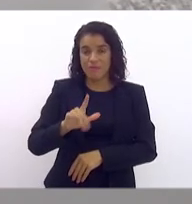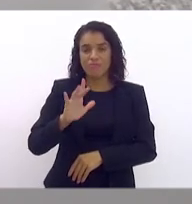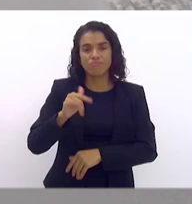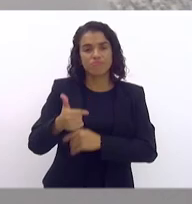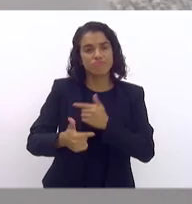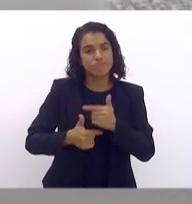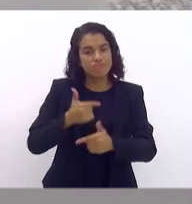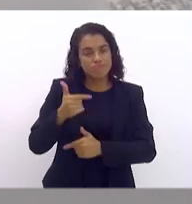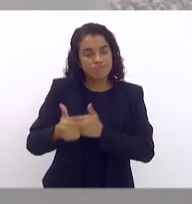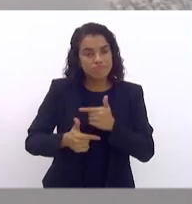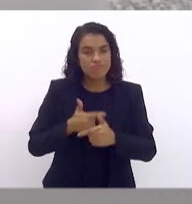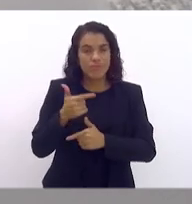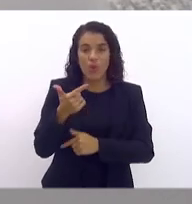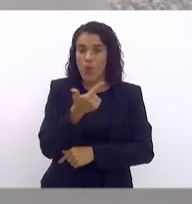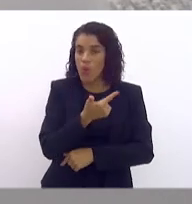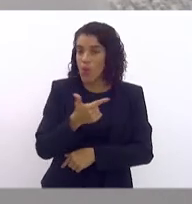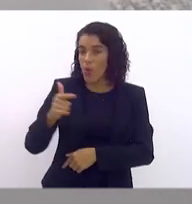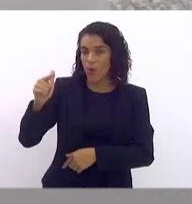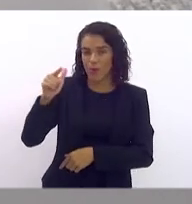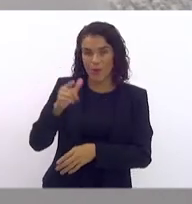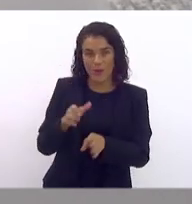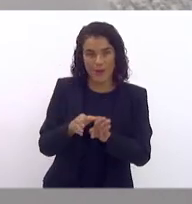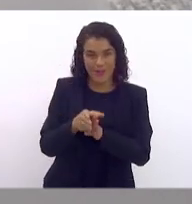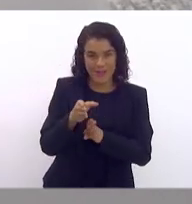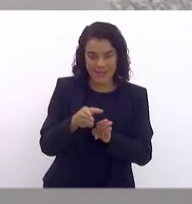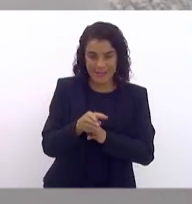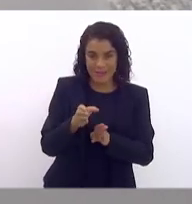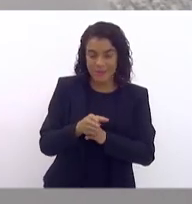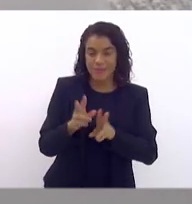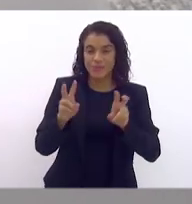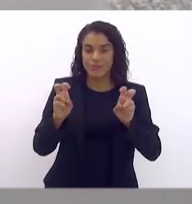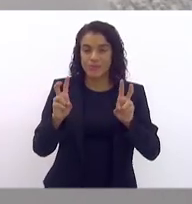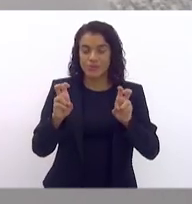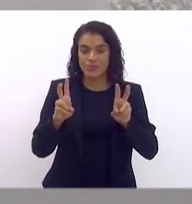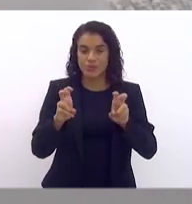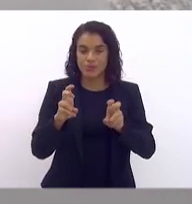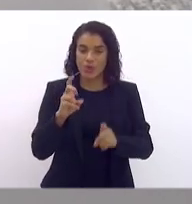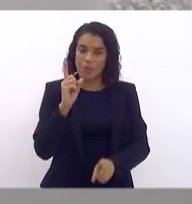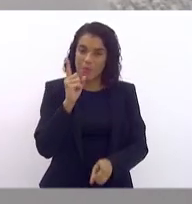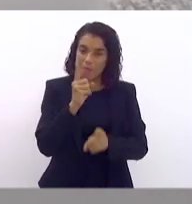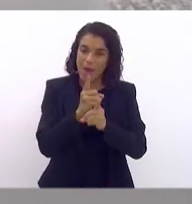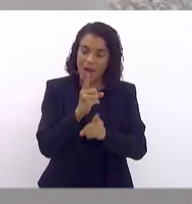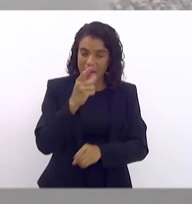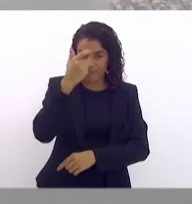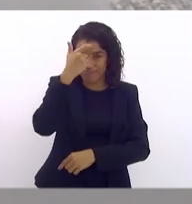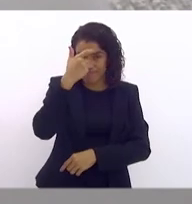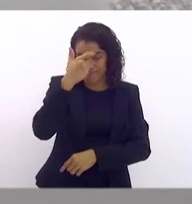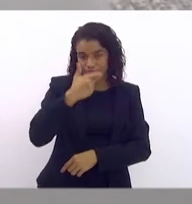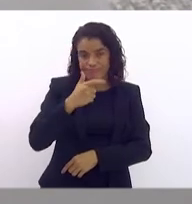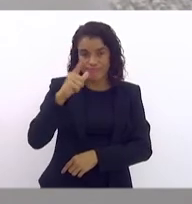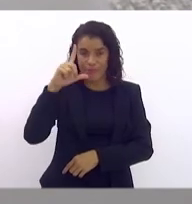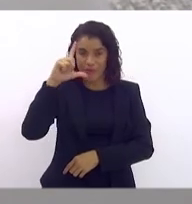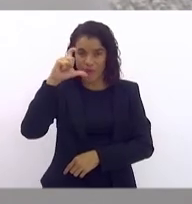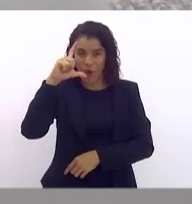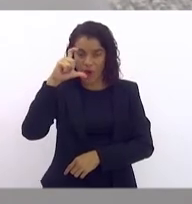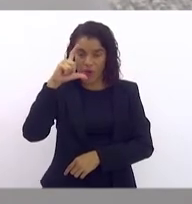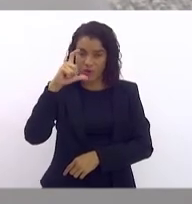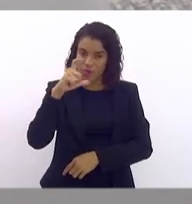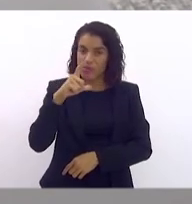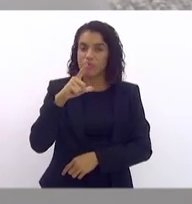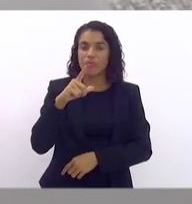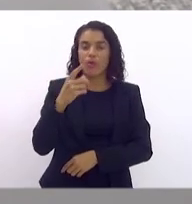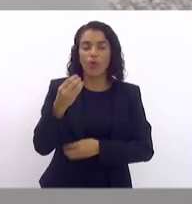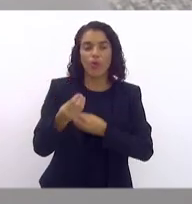com uma outra orientação em relação a reconhecimento fotográfico baseado eh em